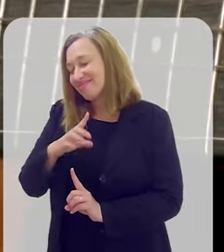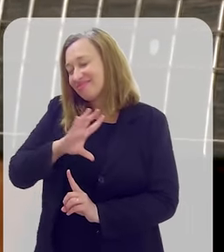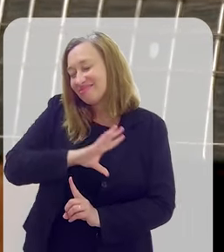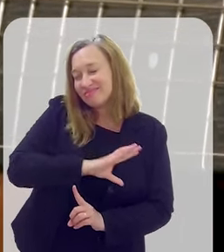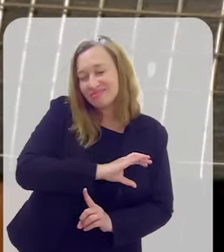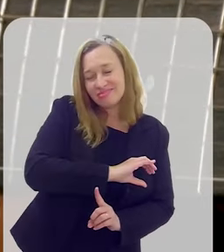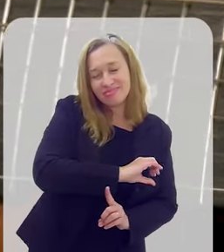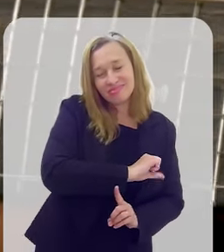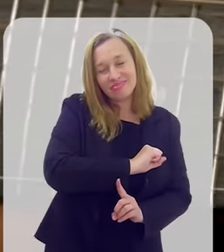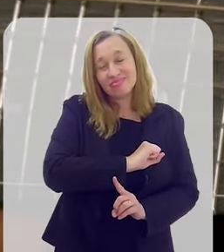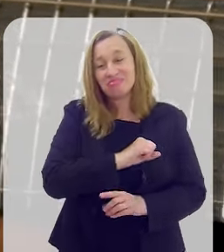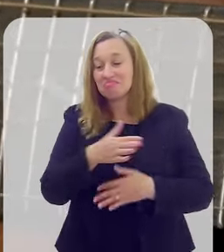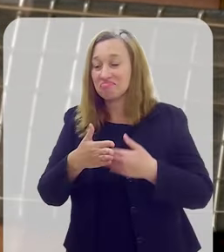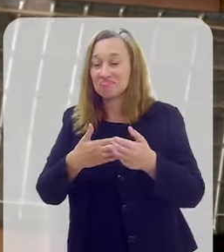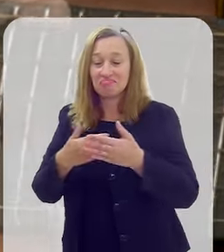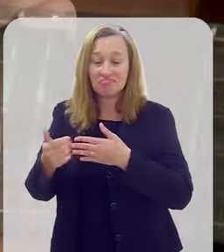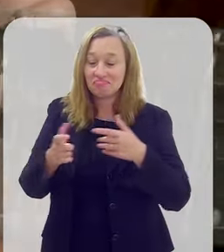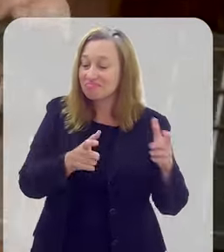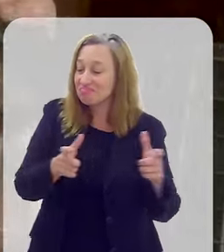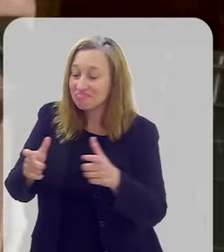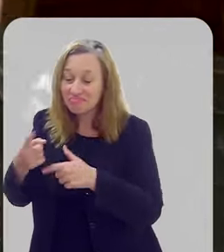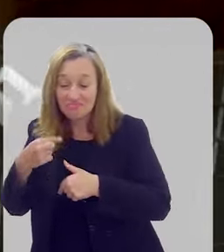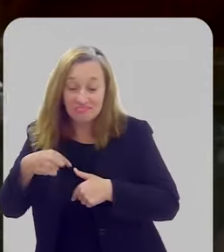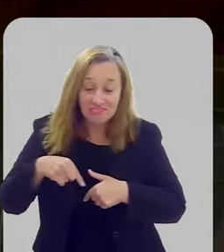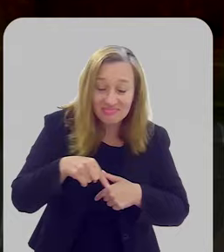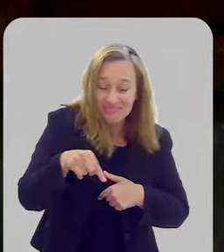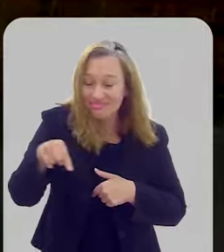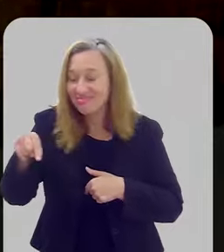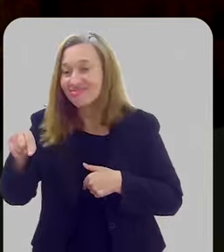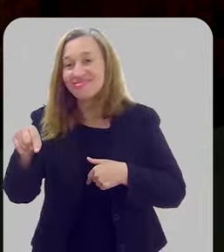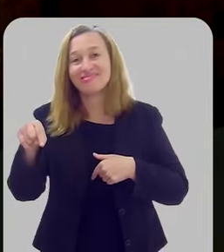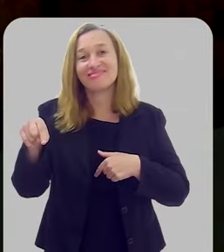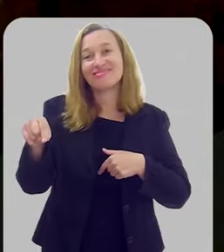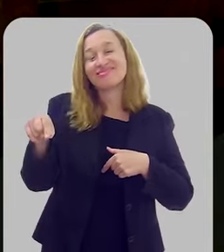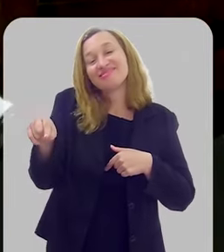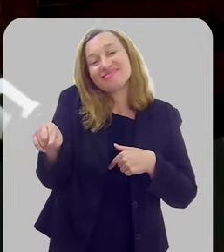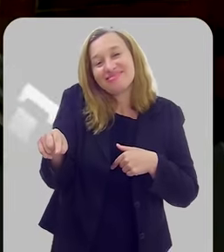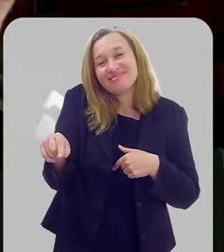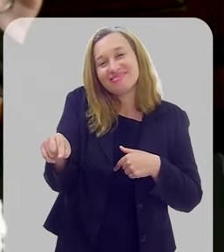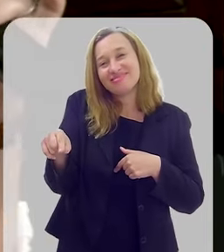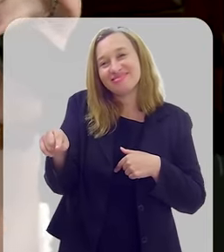eu sinto o seu amor em todo